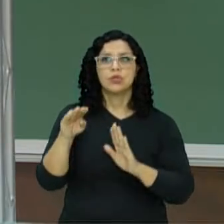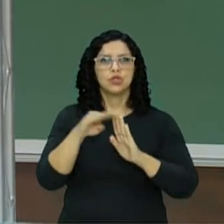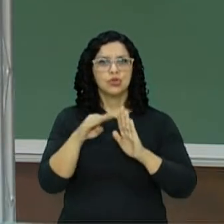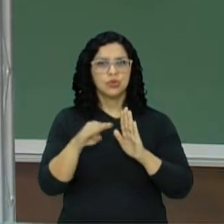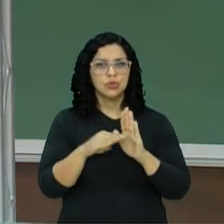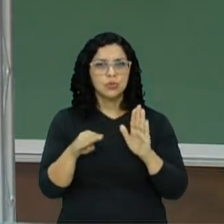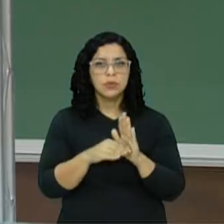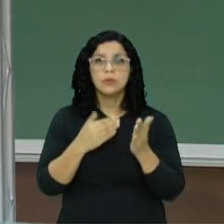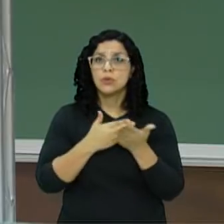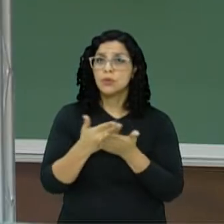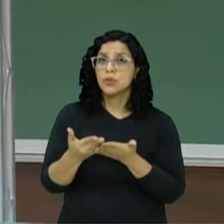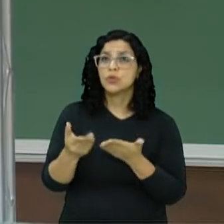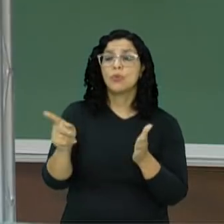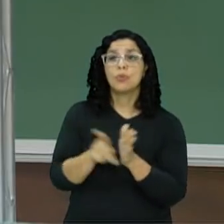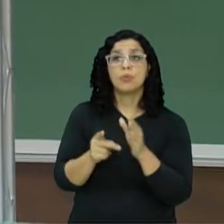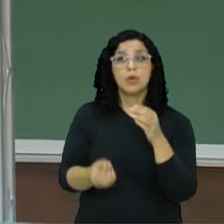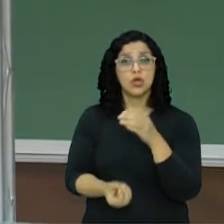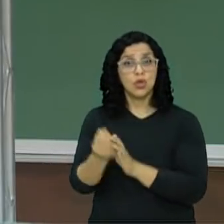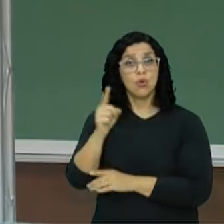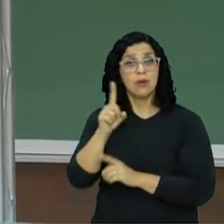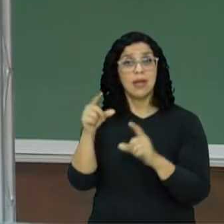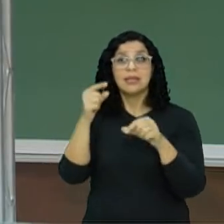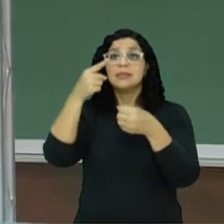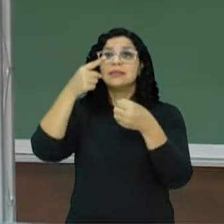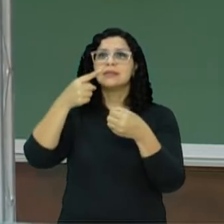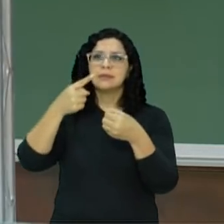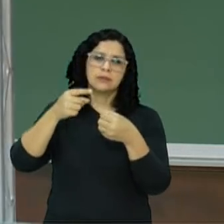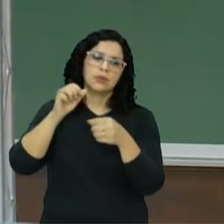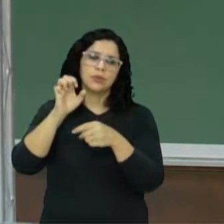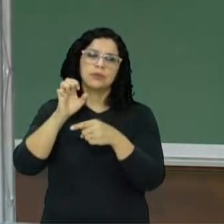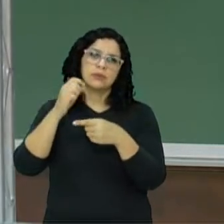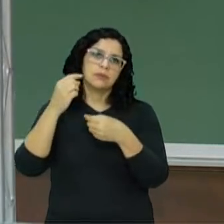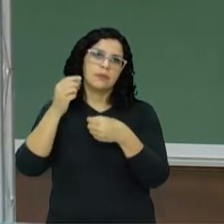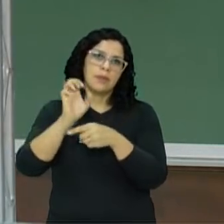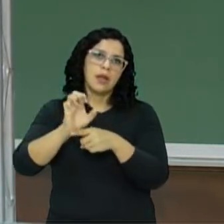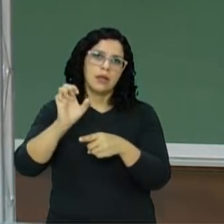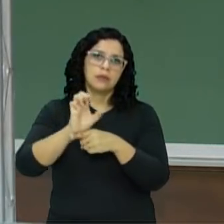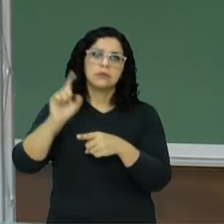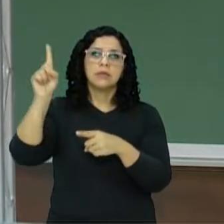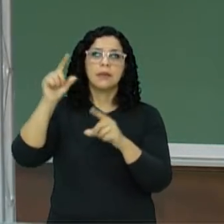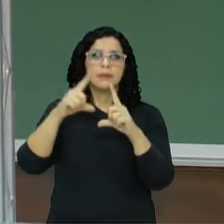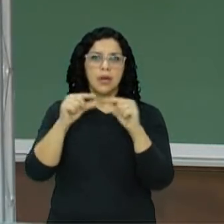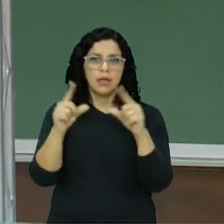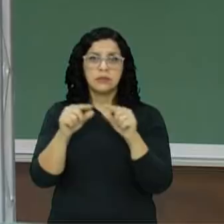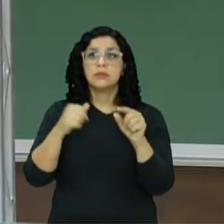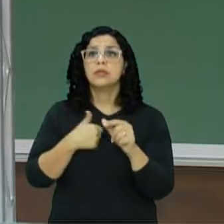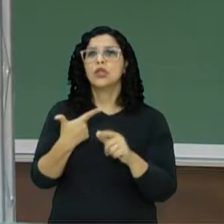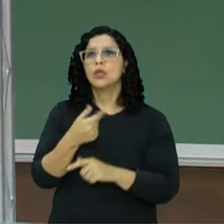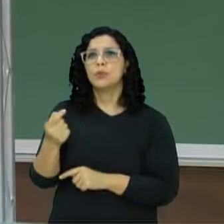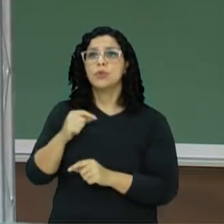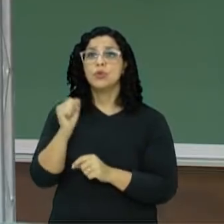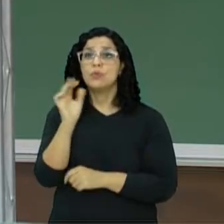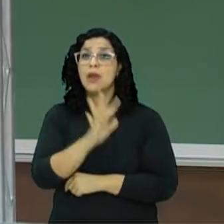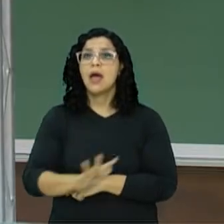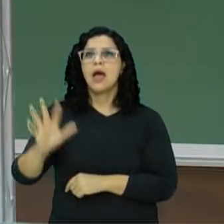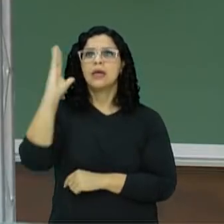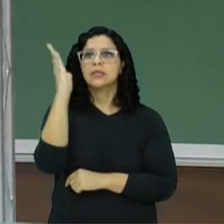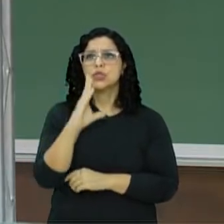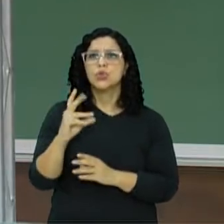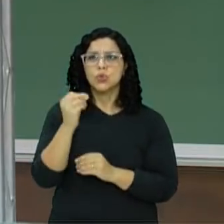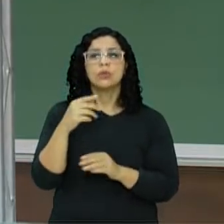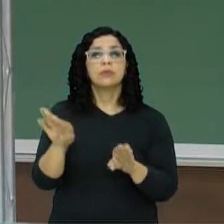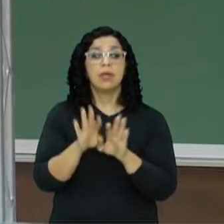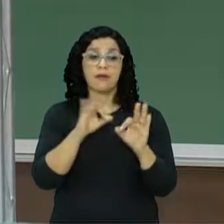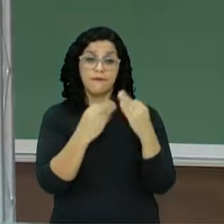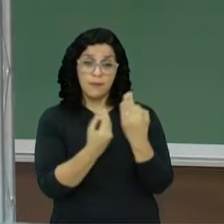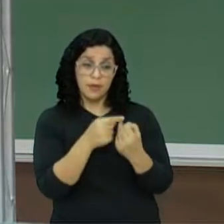a partir do programa criado no Distrito Federal, adotado pelo governo federal a partir de 2001, famílias que mantivessem